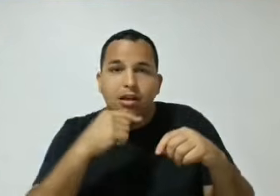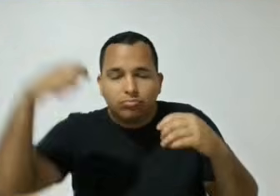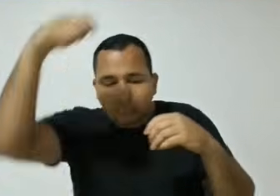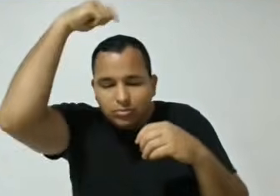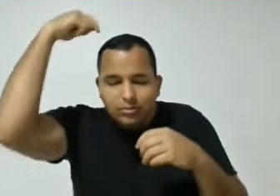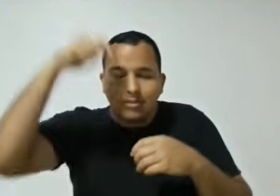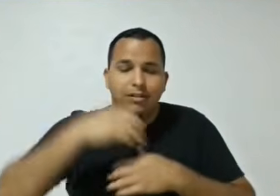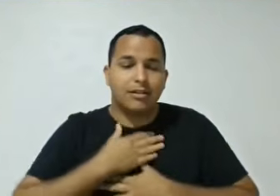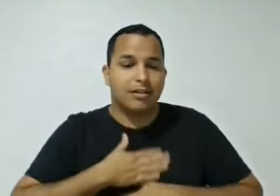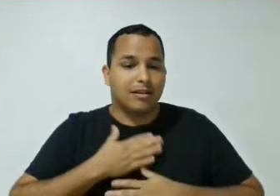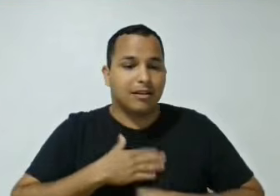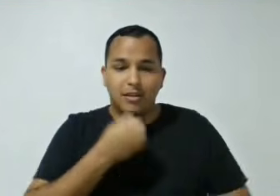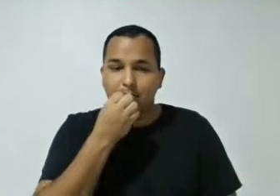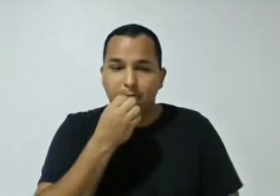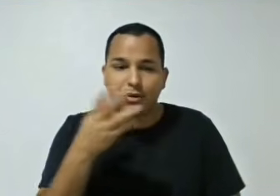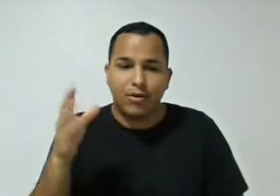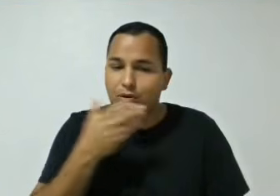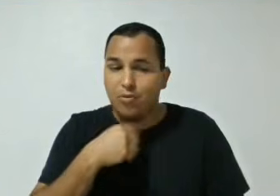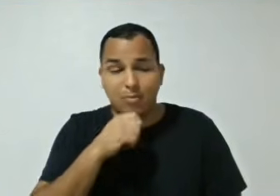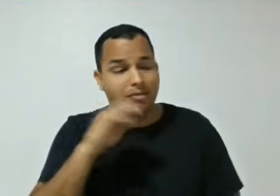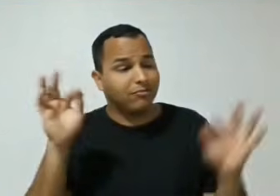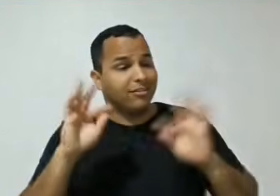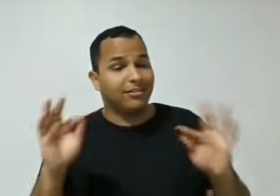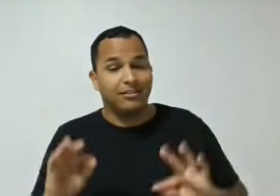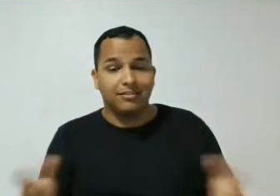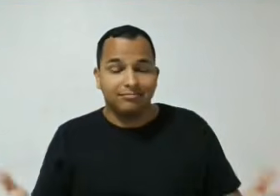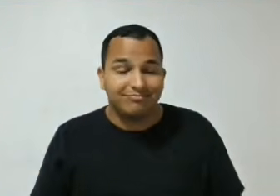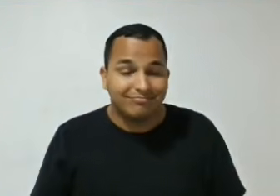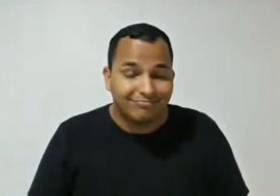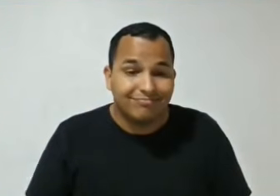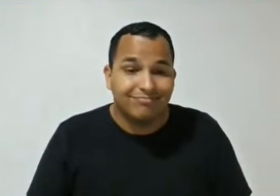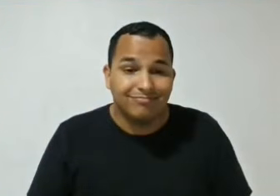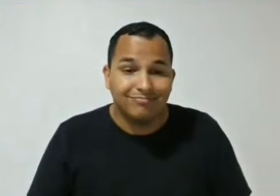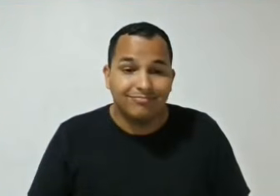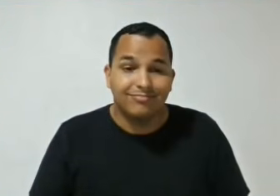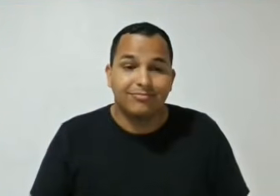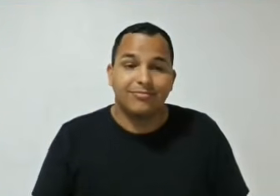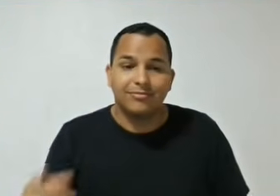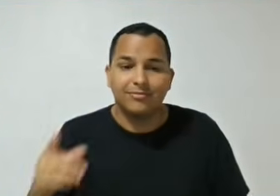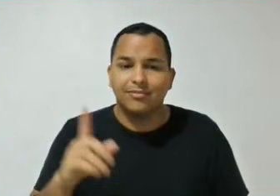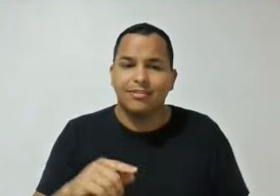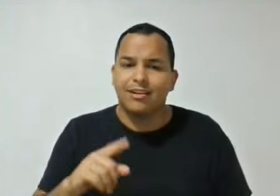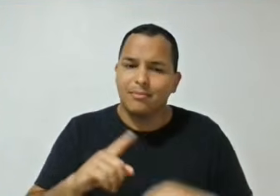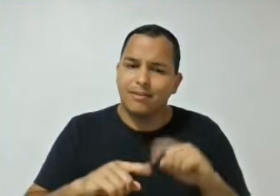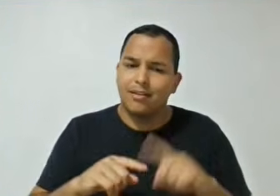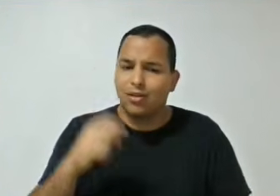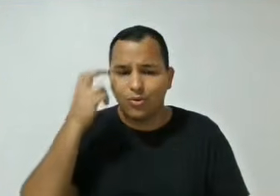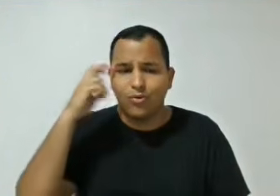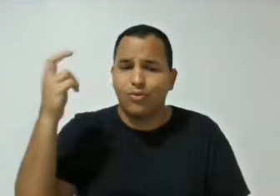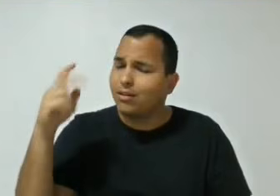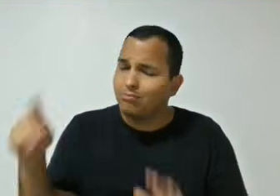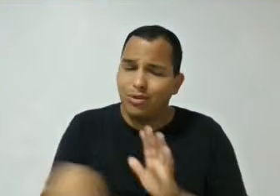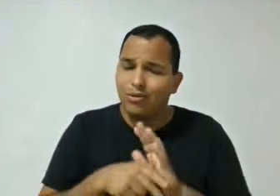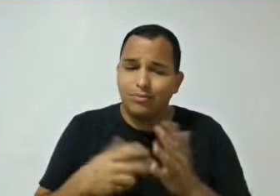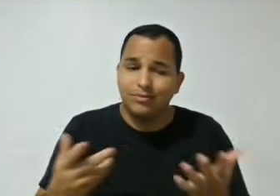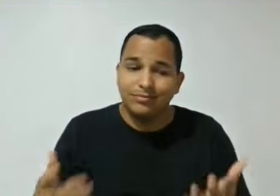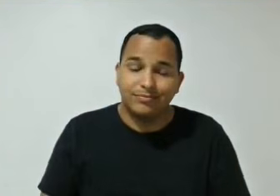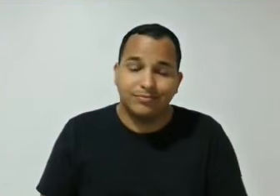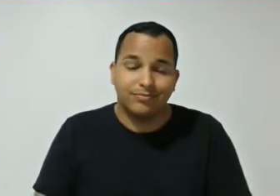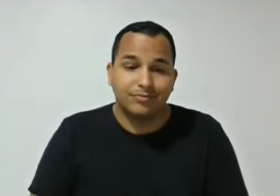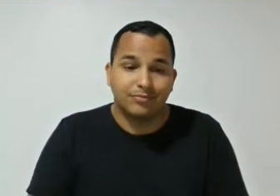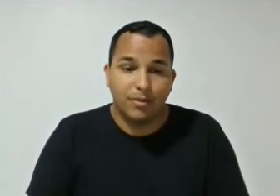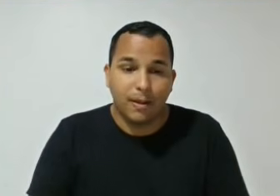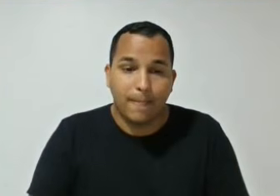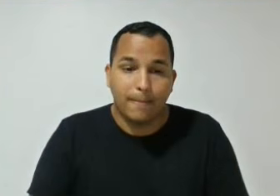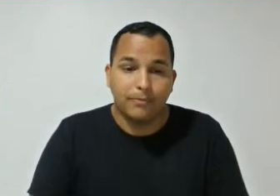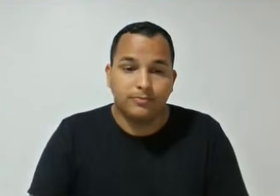urbana, magnífica, de integração de família, comunidade e equipamento cultural, equipamento educacional, né? Nós